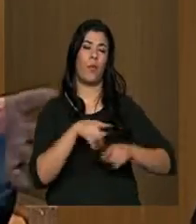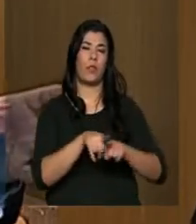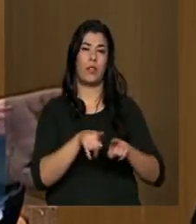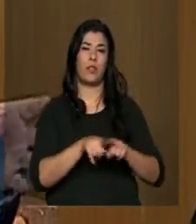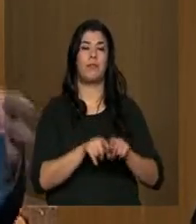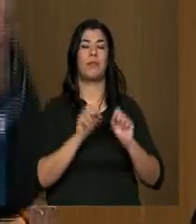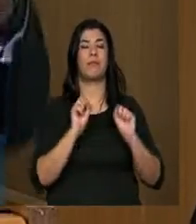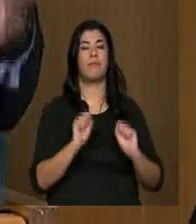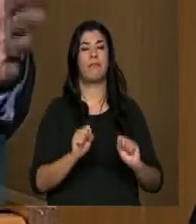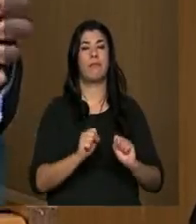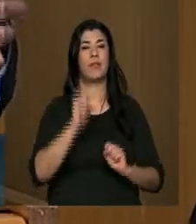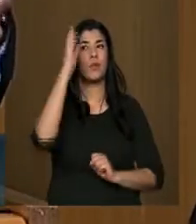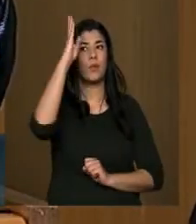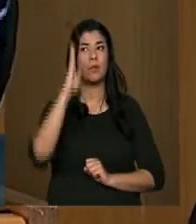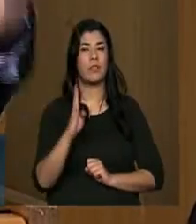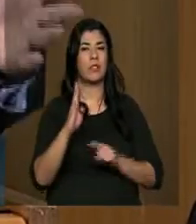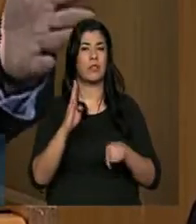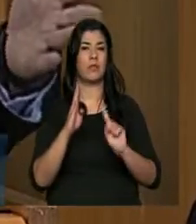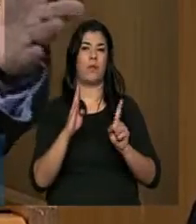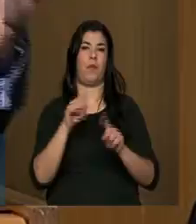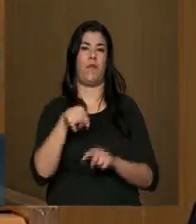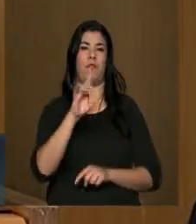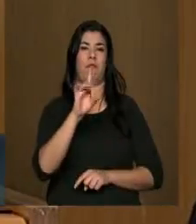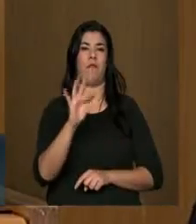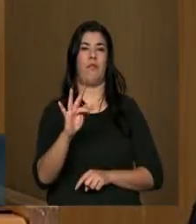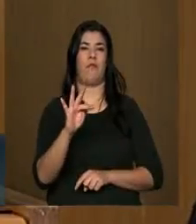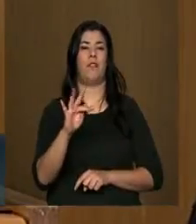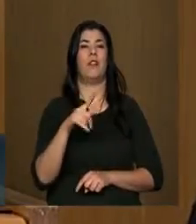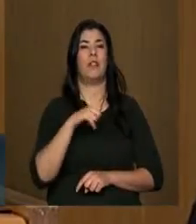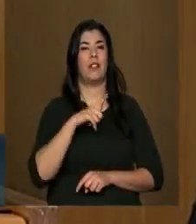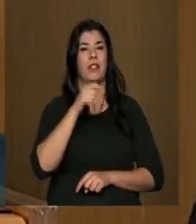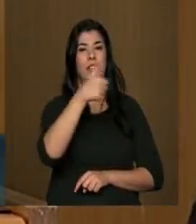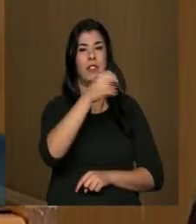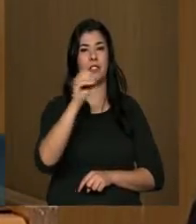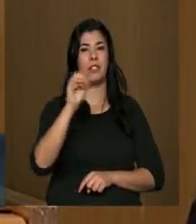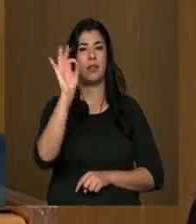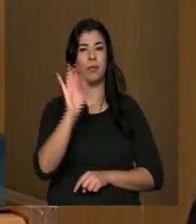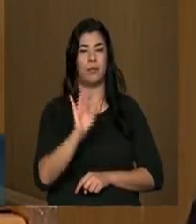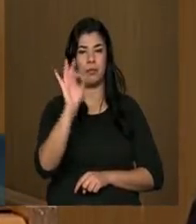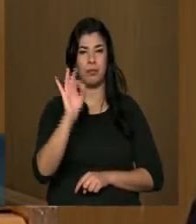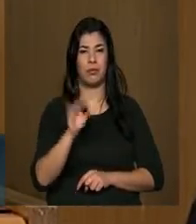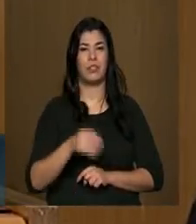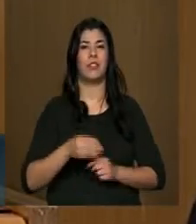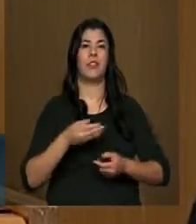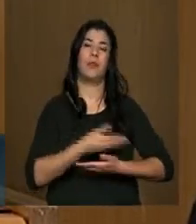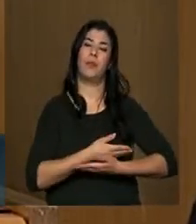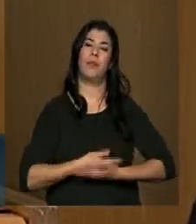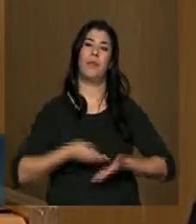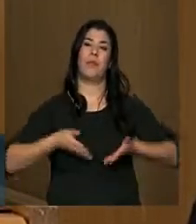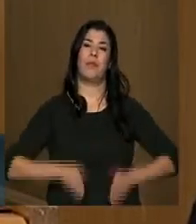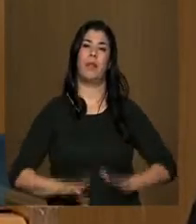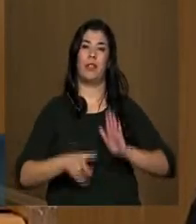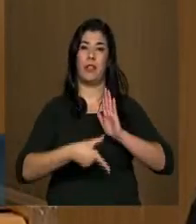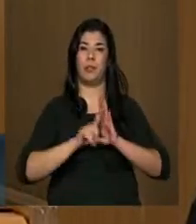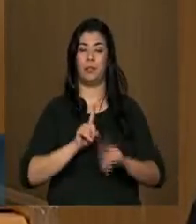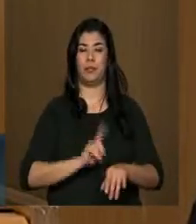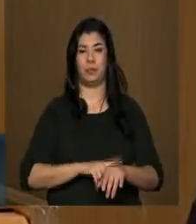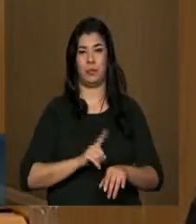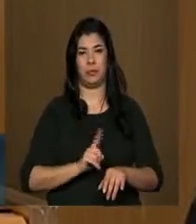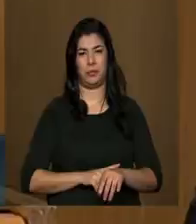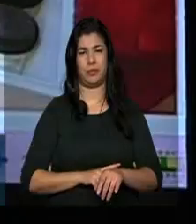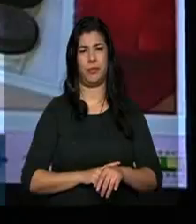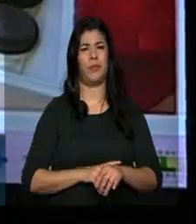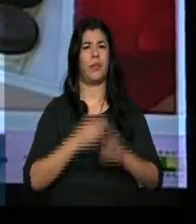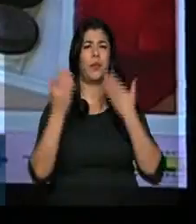de Brasil, não do Distrito Federal, né, Miriam, que tem 100% dos seus prematuros contemplados, em termos de Brasil, isso corresponderia a